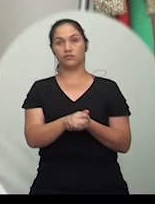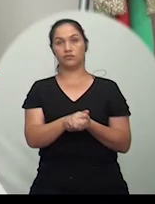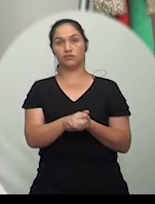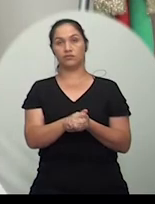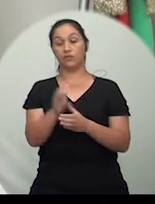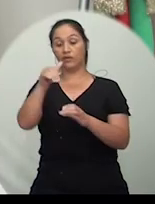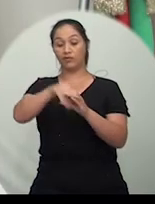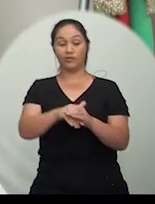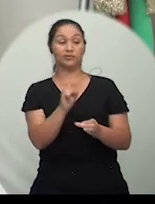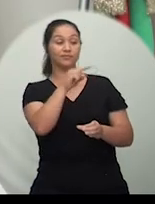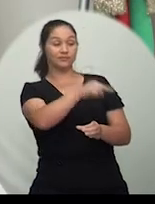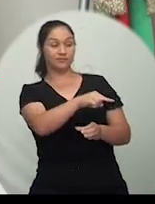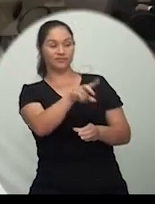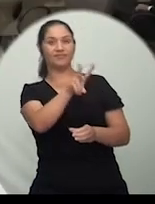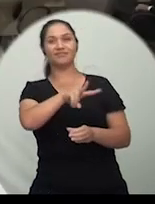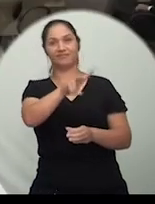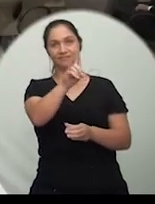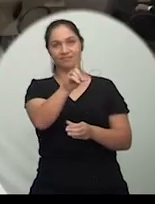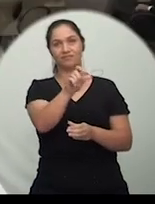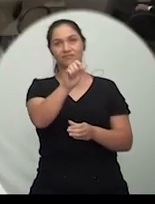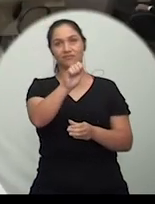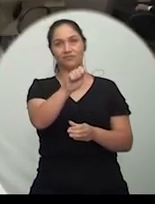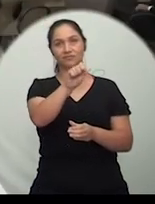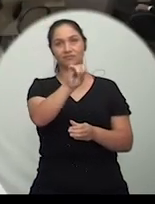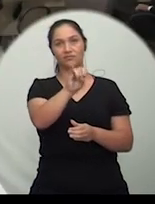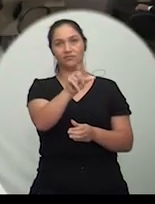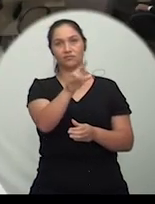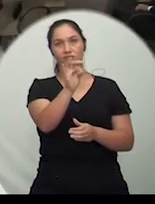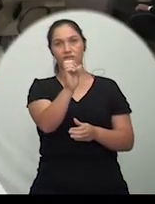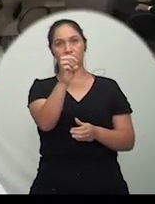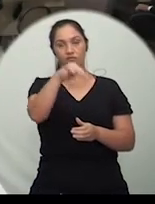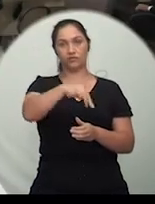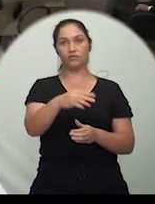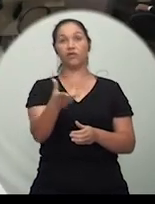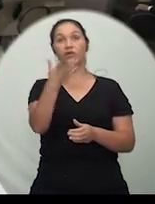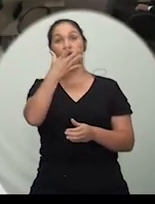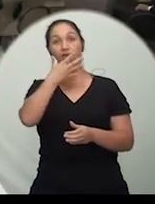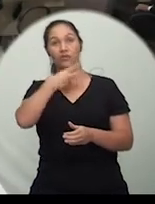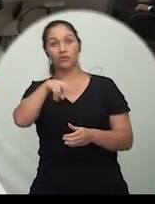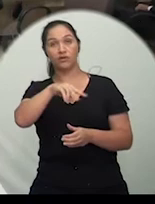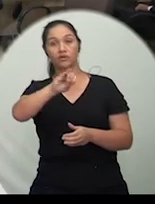Chapa 2, Dailton Feuser. Vereador Jair Alexandre, PSC.